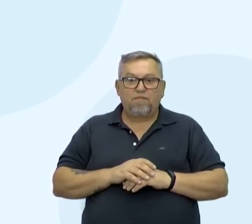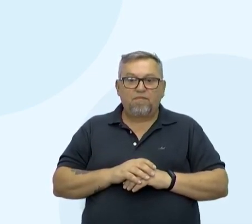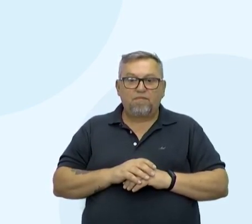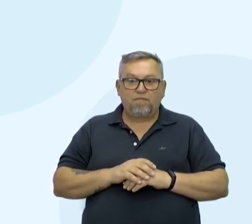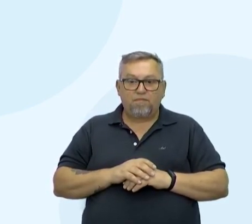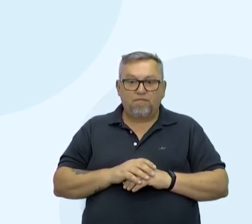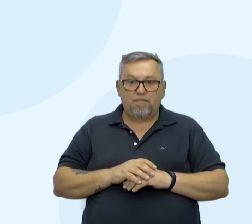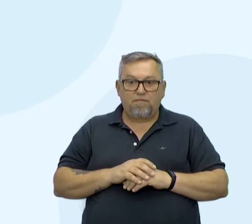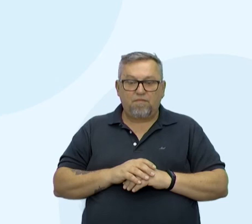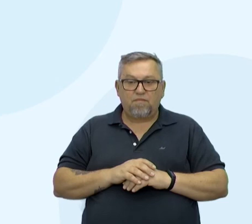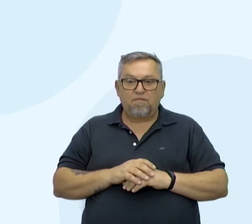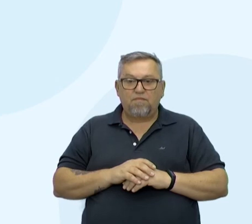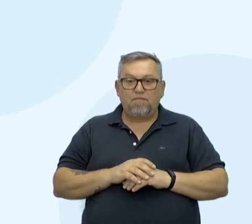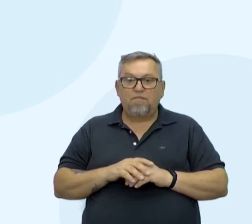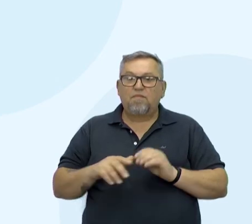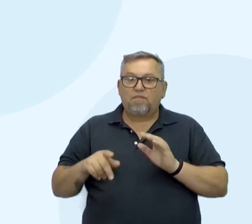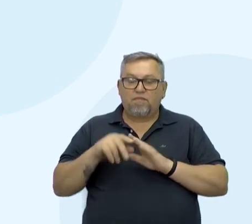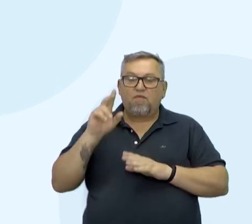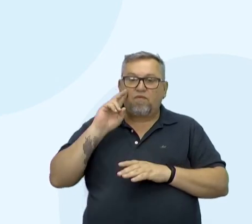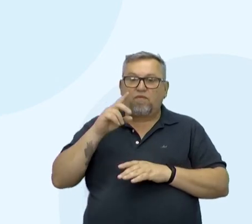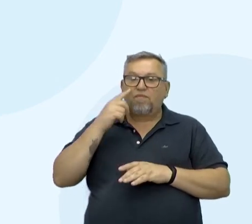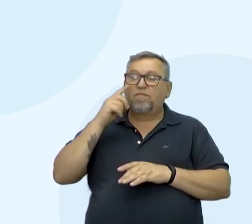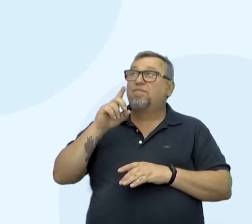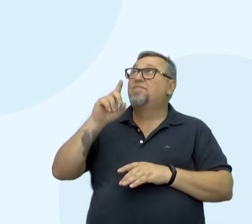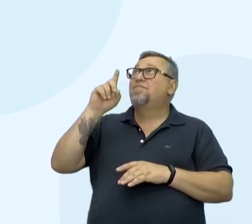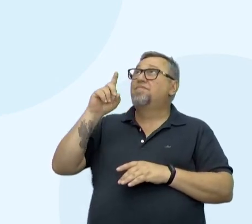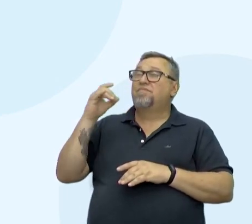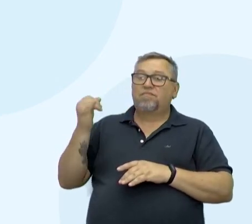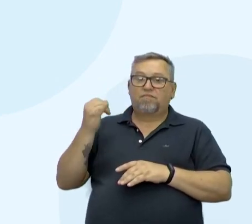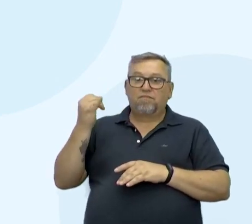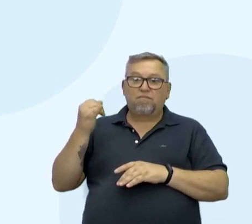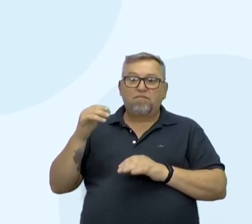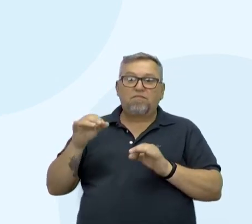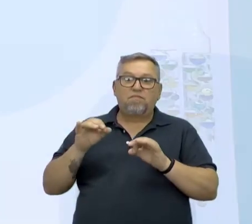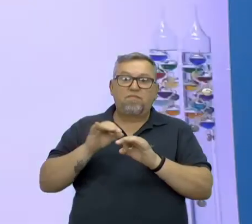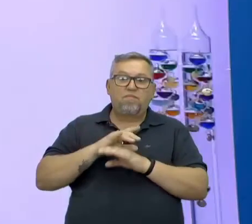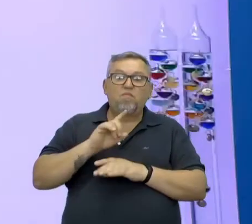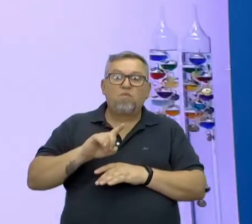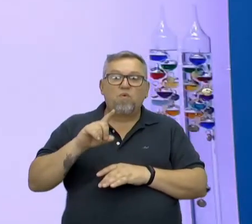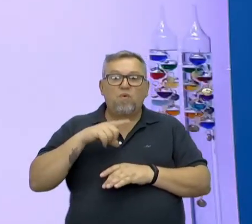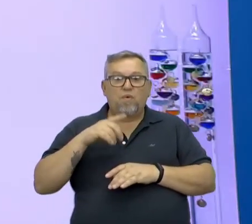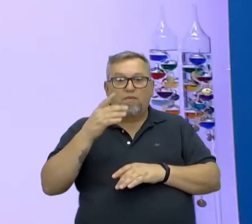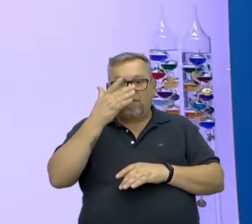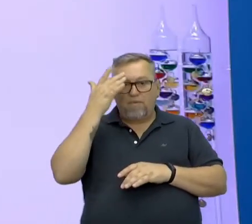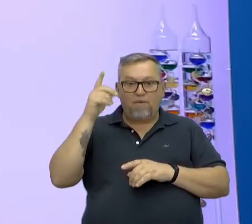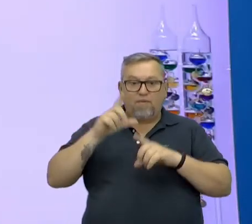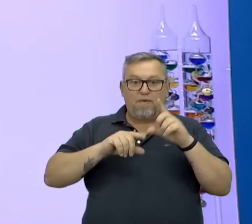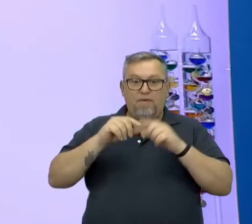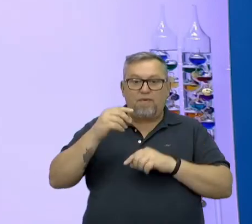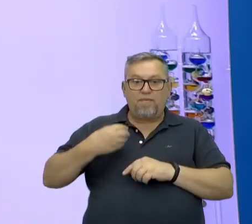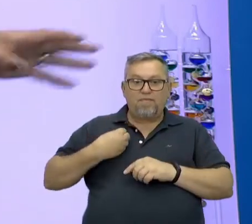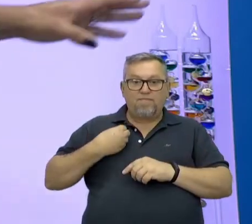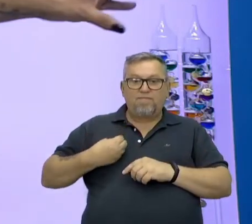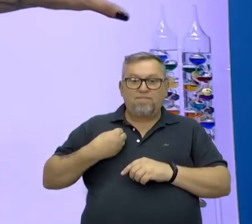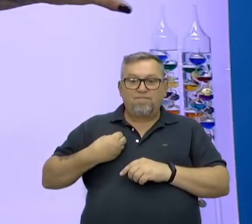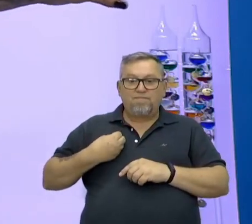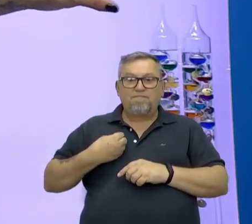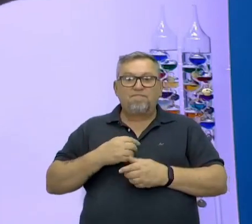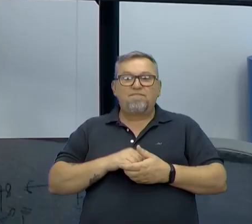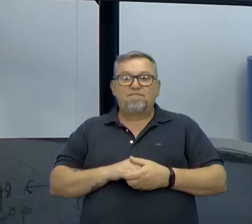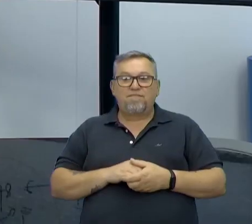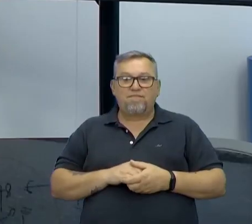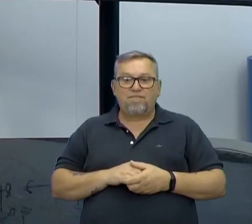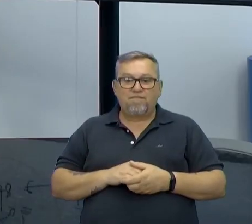força gravitacional. Então, isso é importante, Gibalina, porque é o que mantém, Gibalina, a estrela viva. Esse